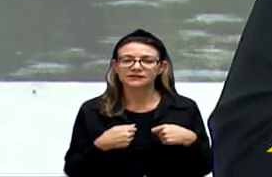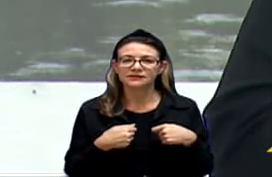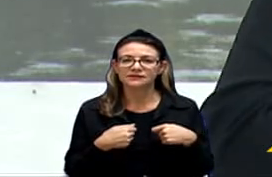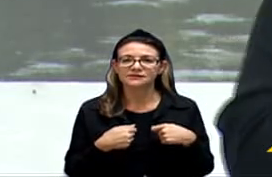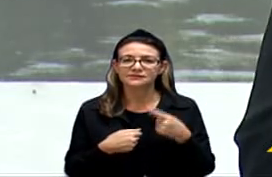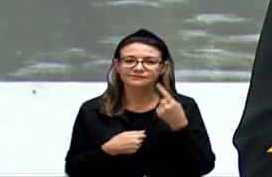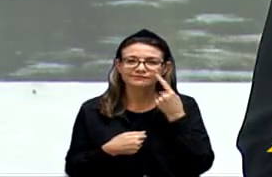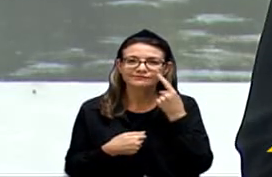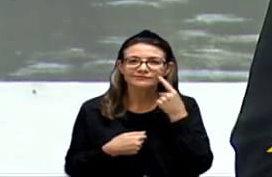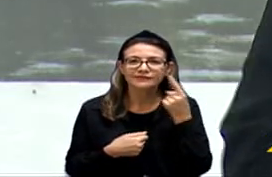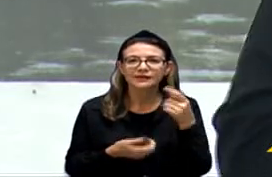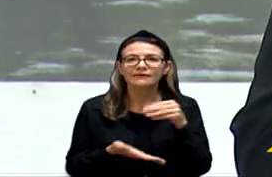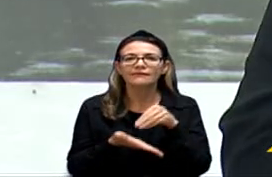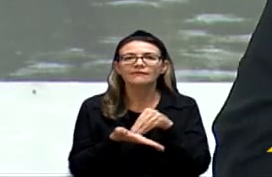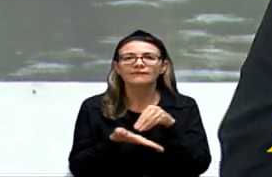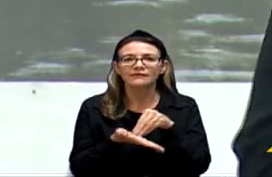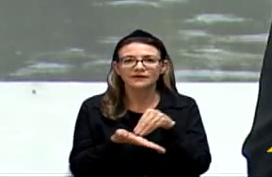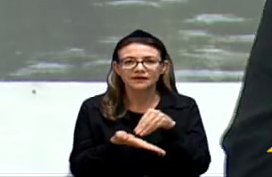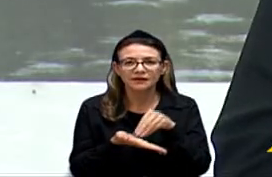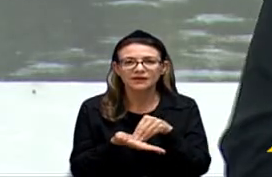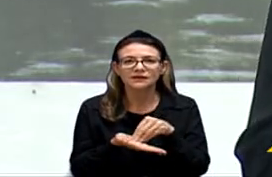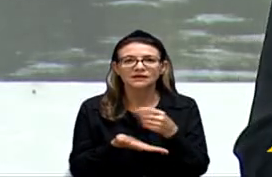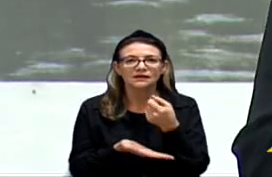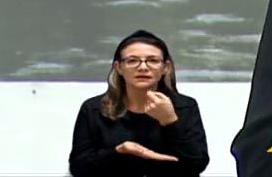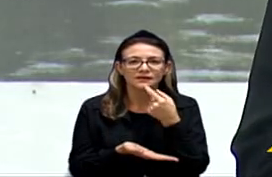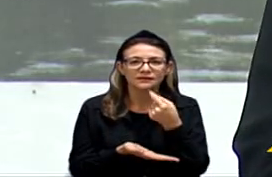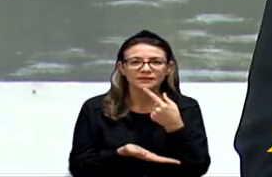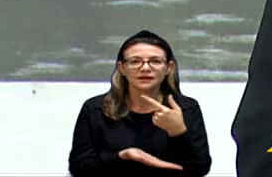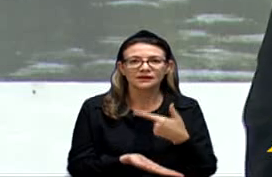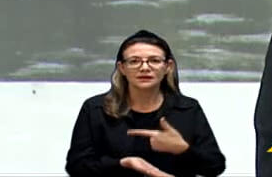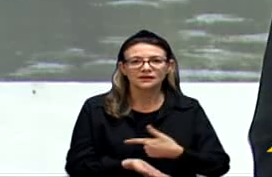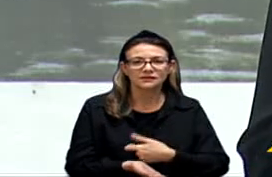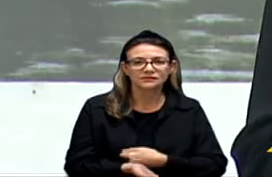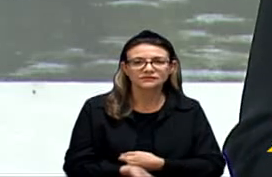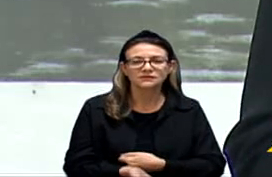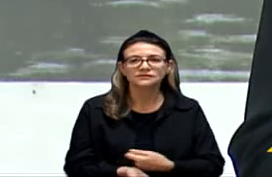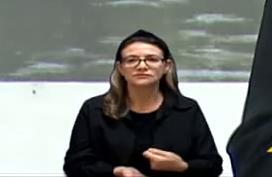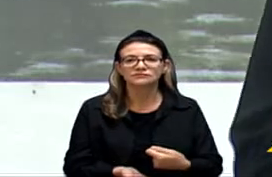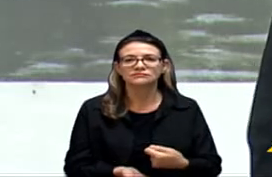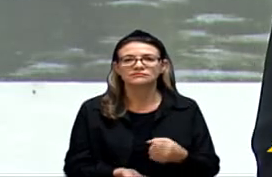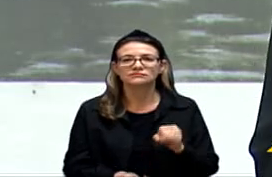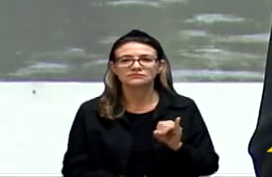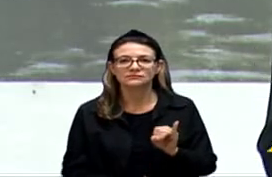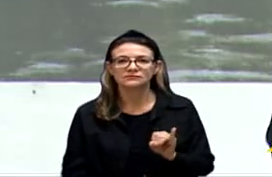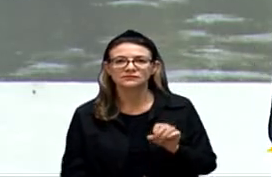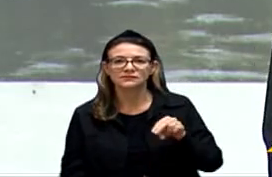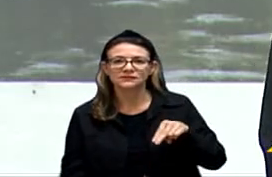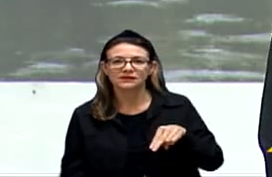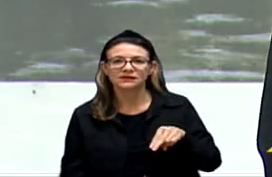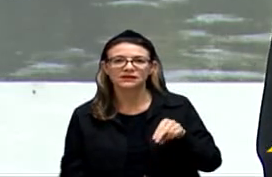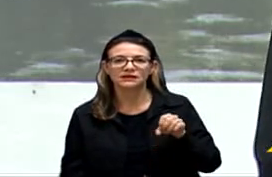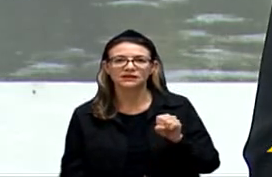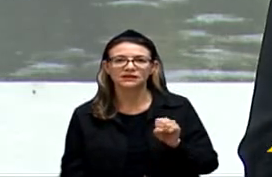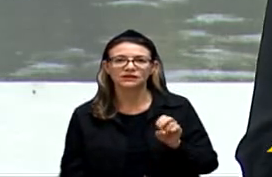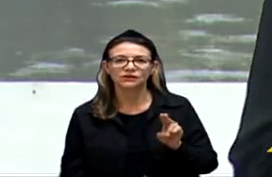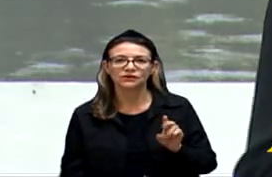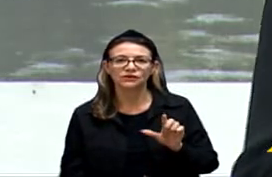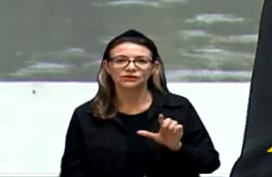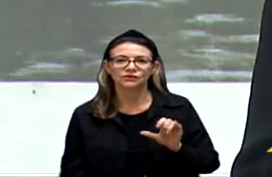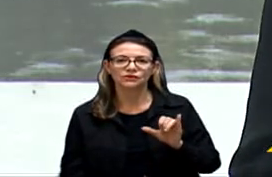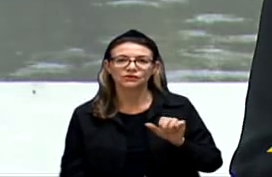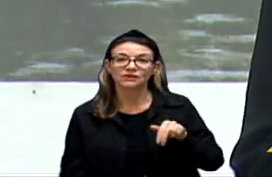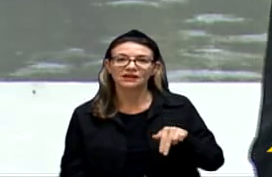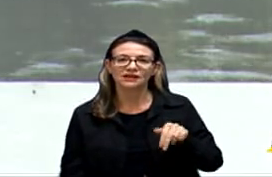que a falta do estoque de insulina nph humana e outras eh medicações que utilizam eh esse